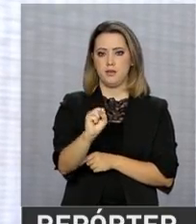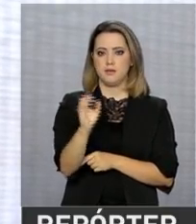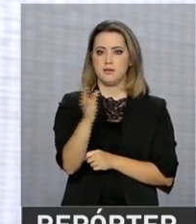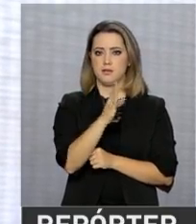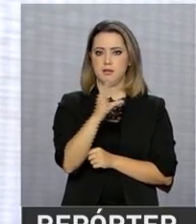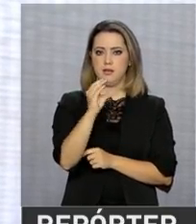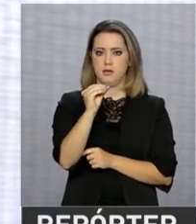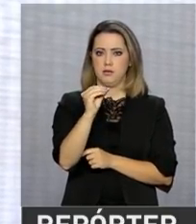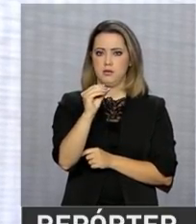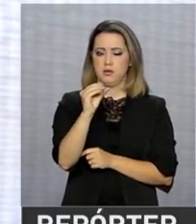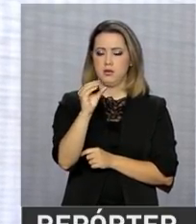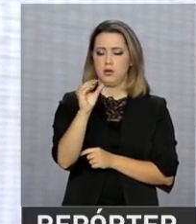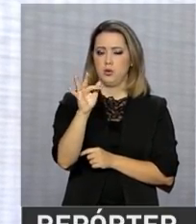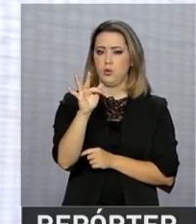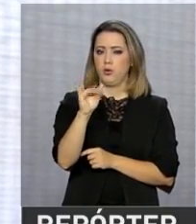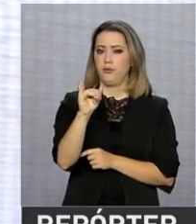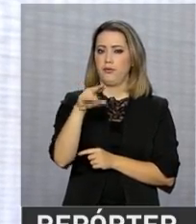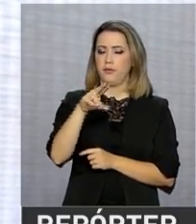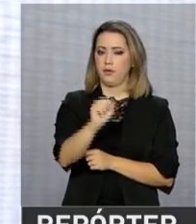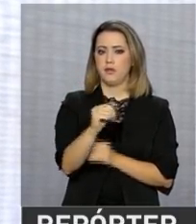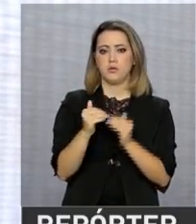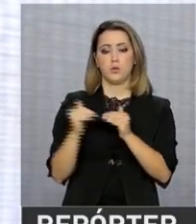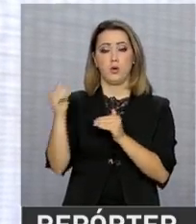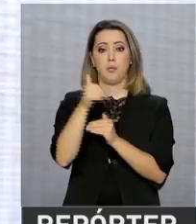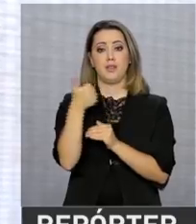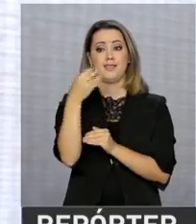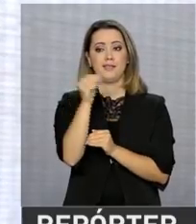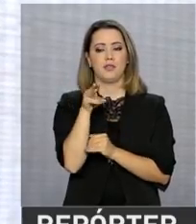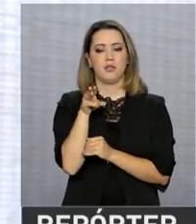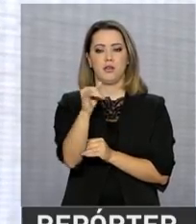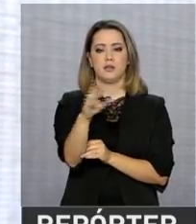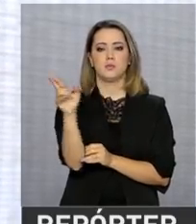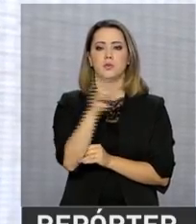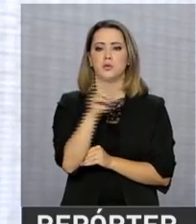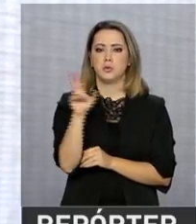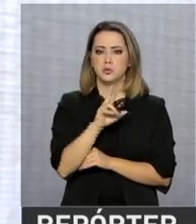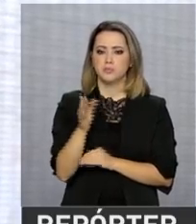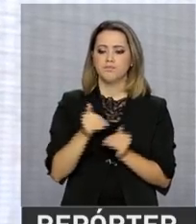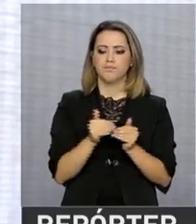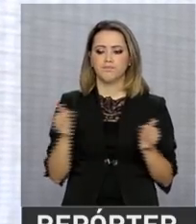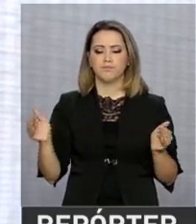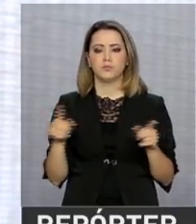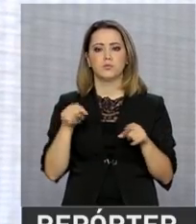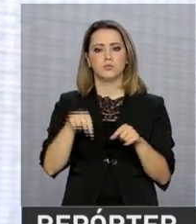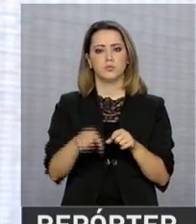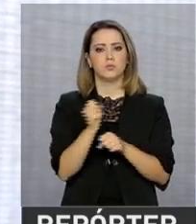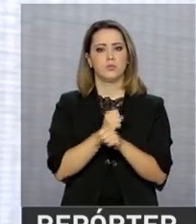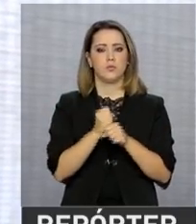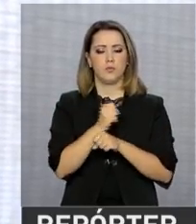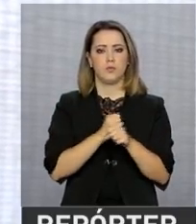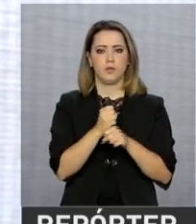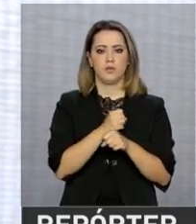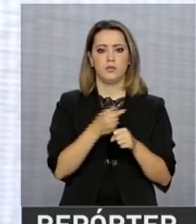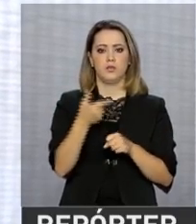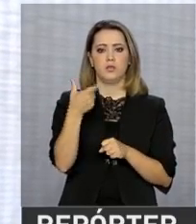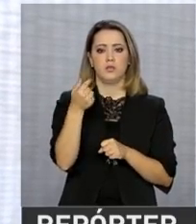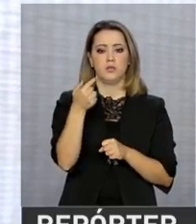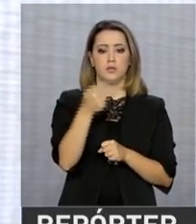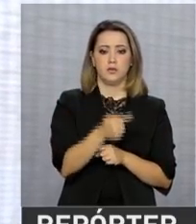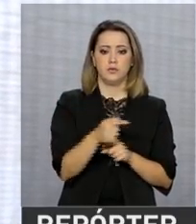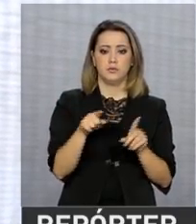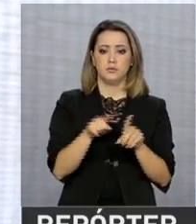cofres públicos de R$ 10 bilhões400 milhões deais durante o restante desse ano de